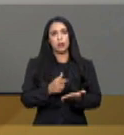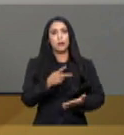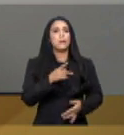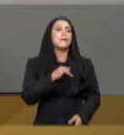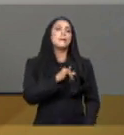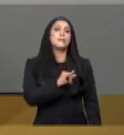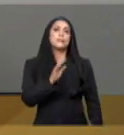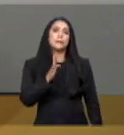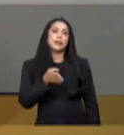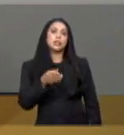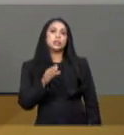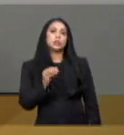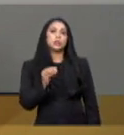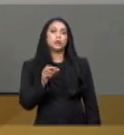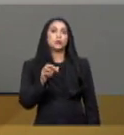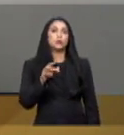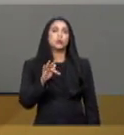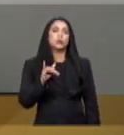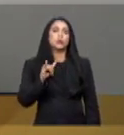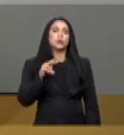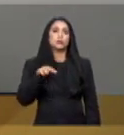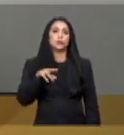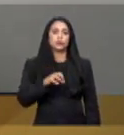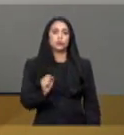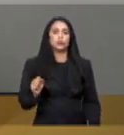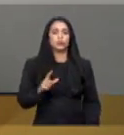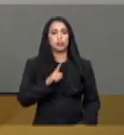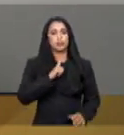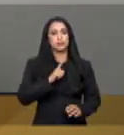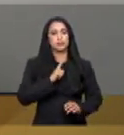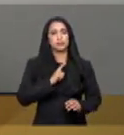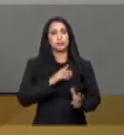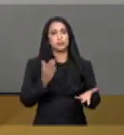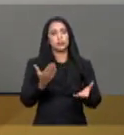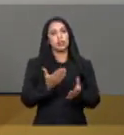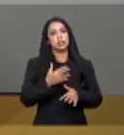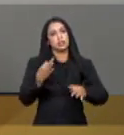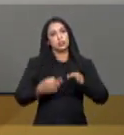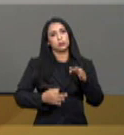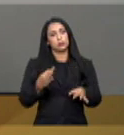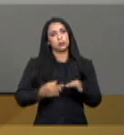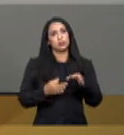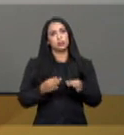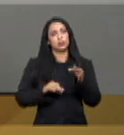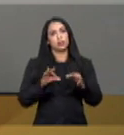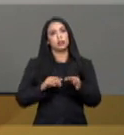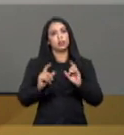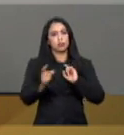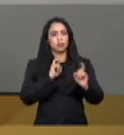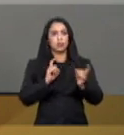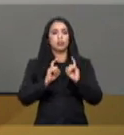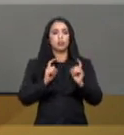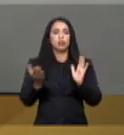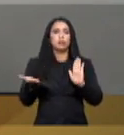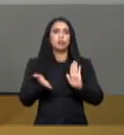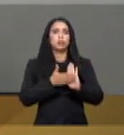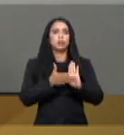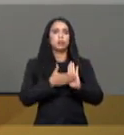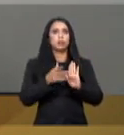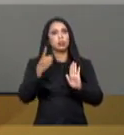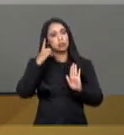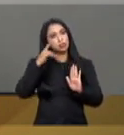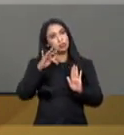COFINS, ressalvando ainda as ações judiciais e procedimentos administrativos protocolados até a